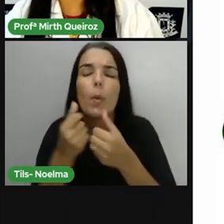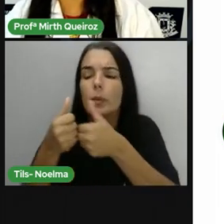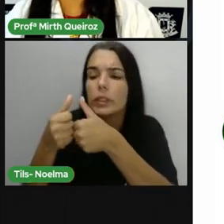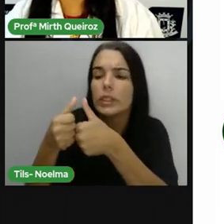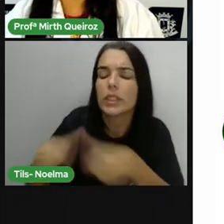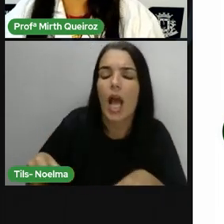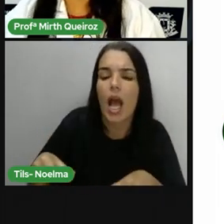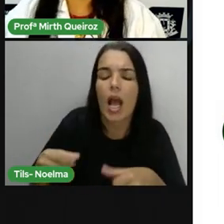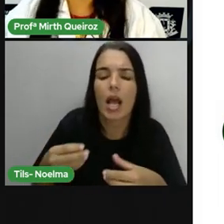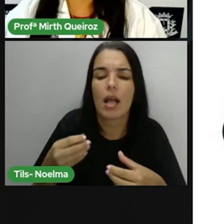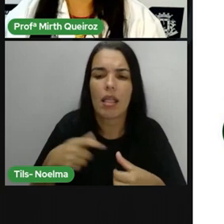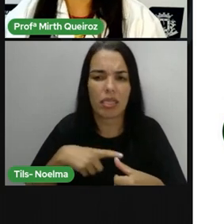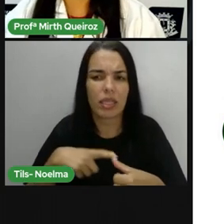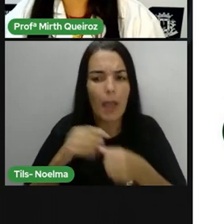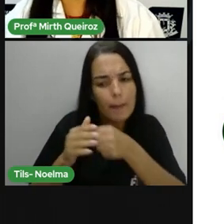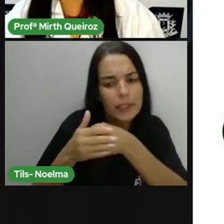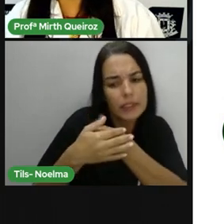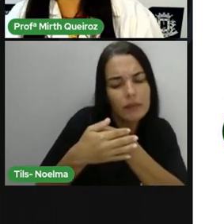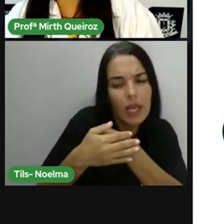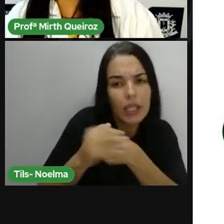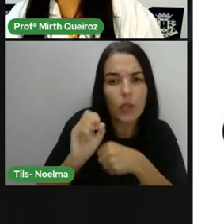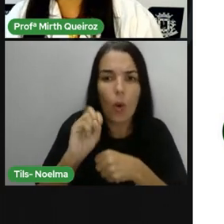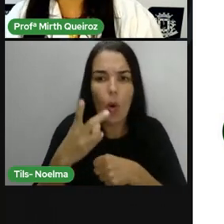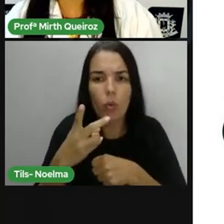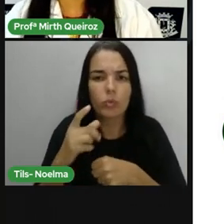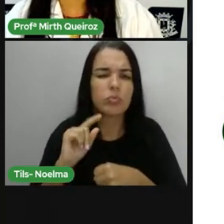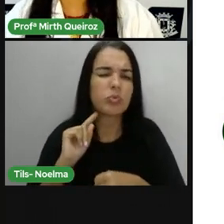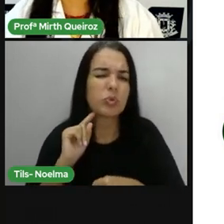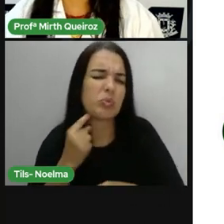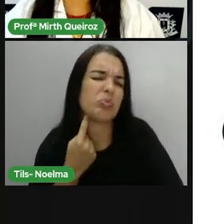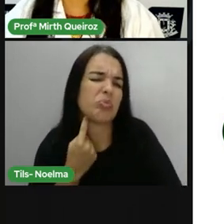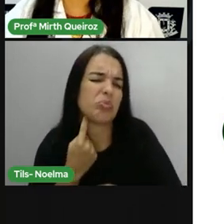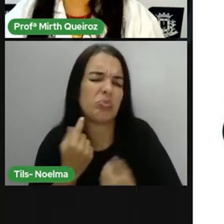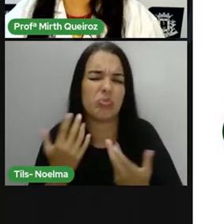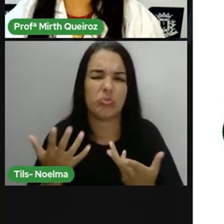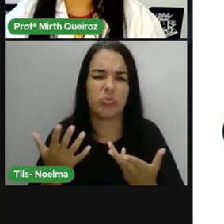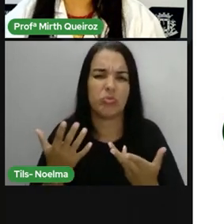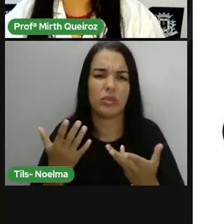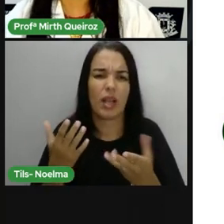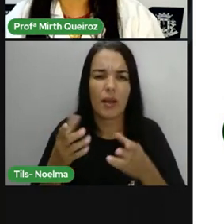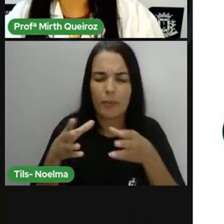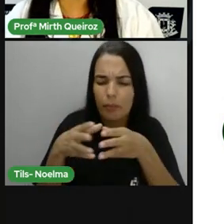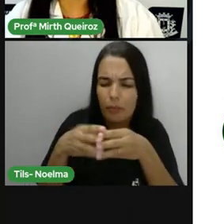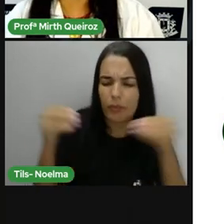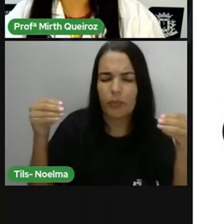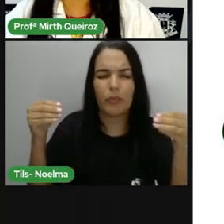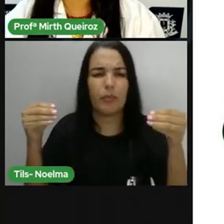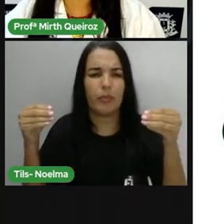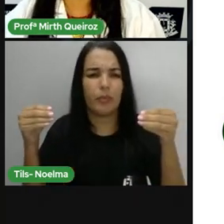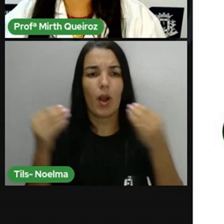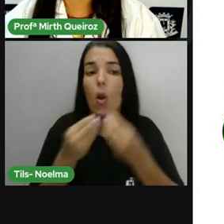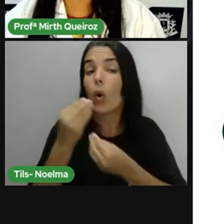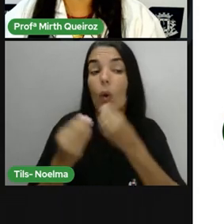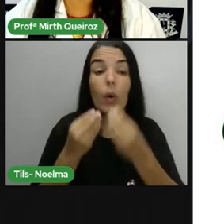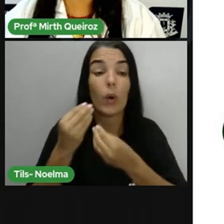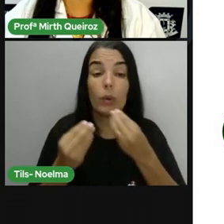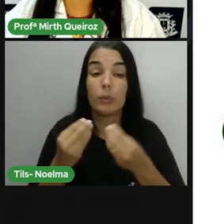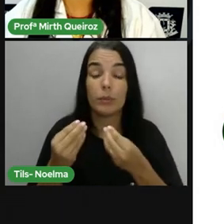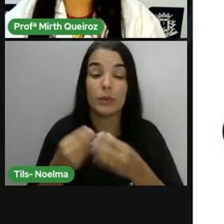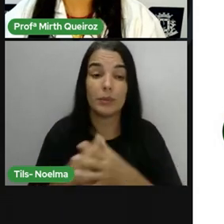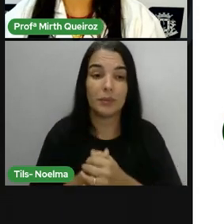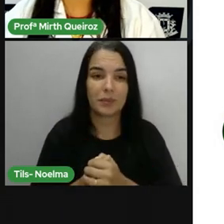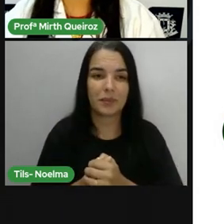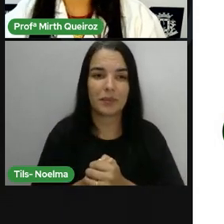dessa lagoa aí? Está preservada ou está assim meio maltratada, né? Poluída? Como é que está a situação?